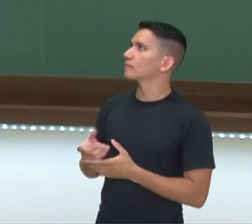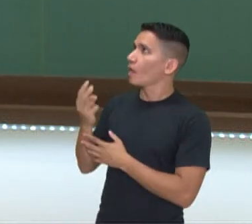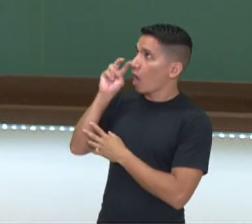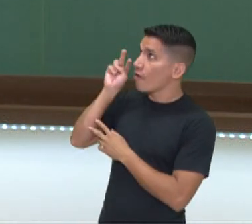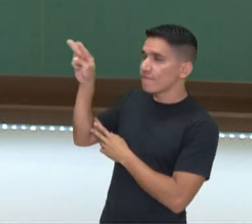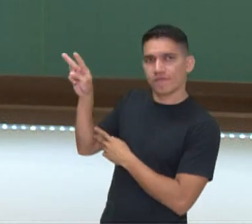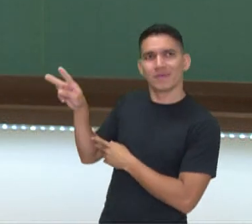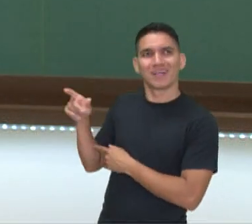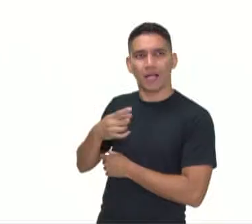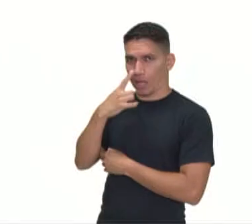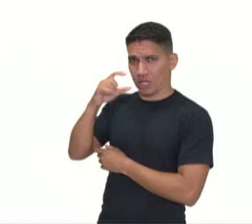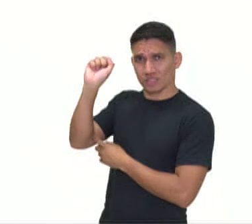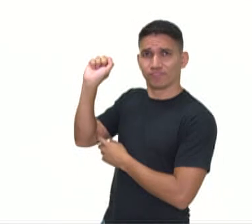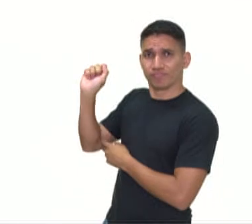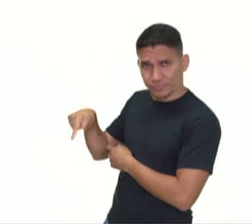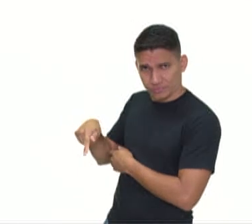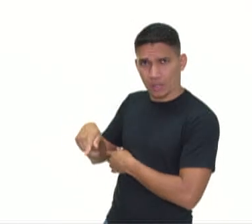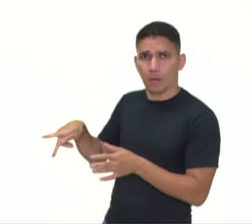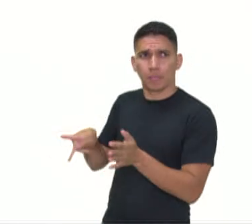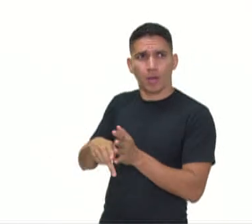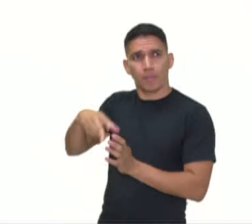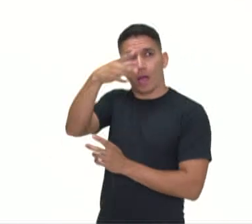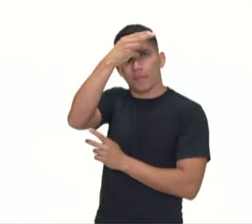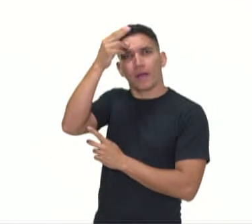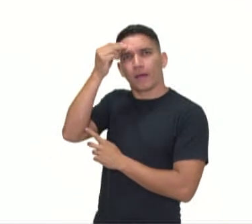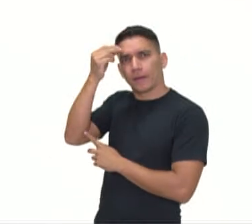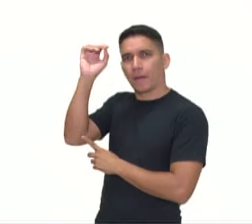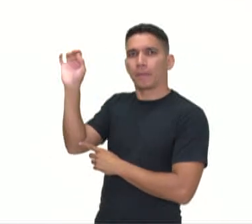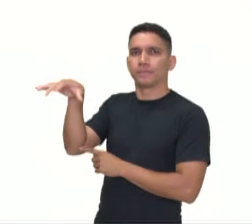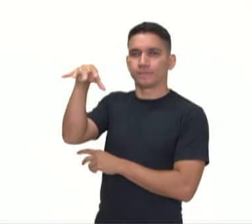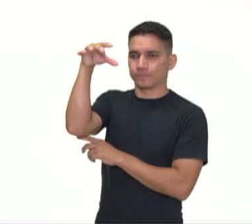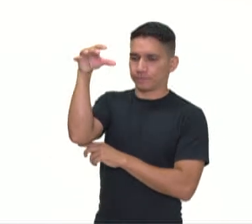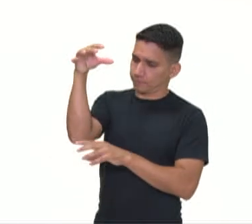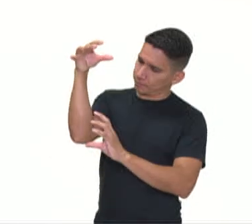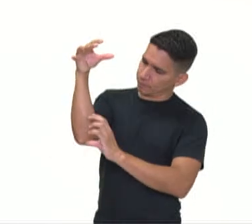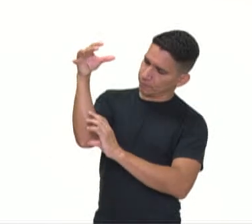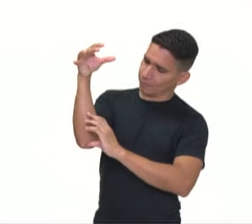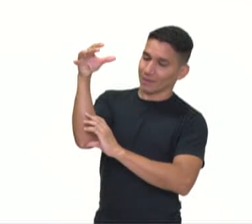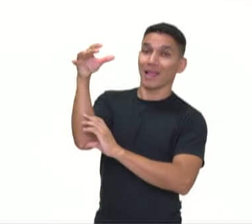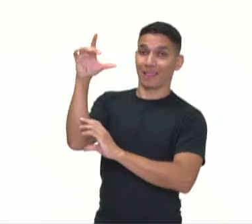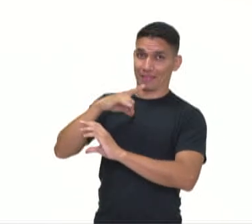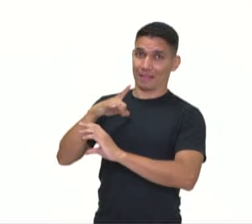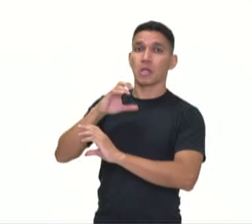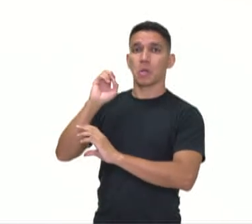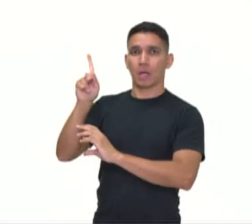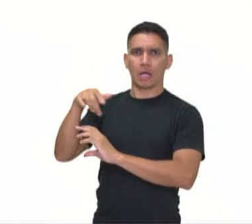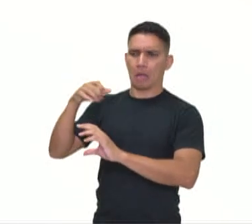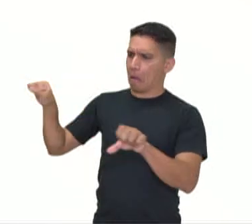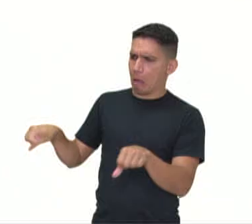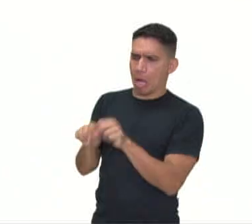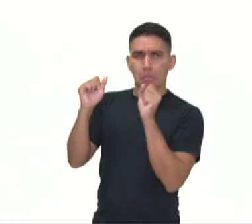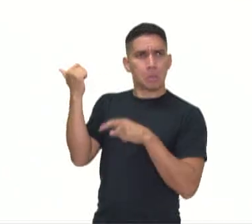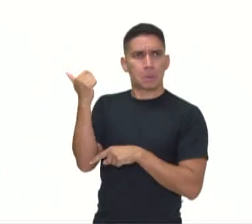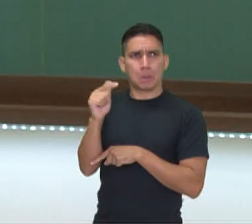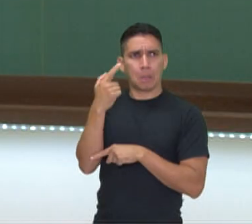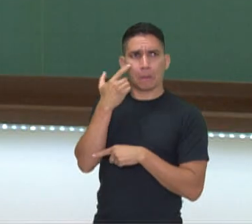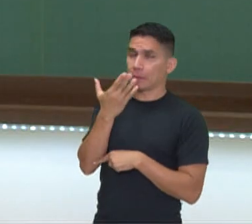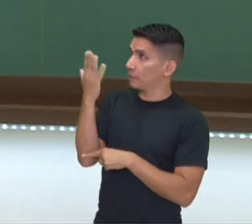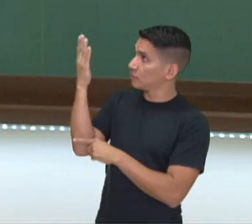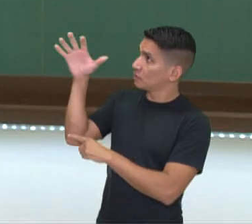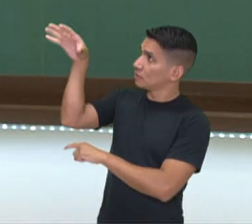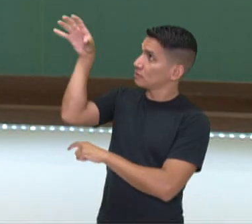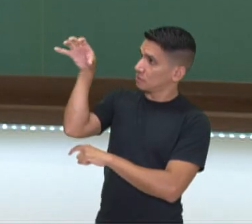essa lixeira, uma lixeira da prefeitura instalada num poste adequadamente, ela não está quebrada nem nada, e